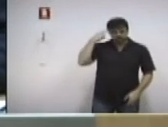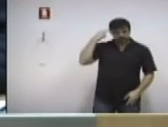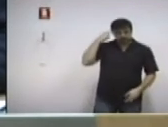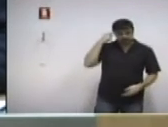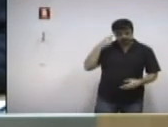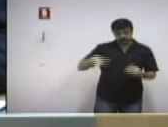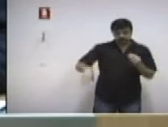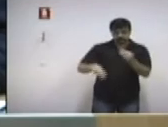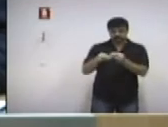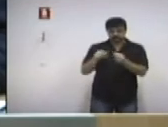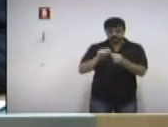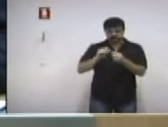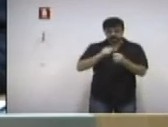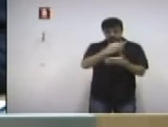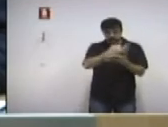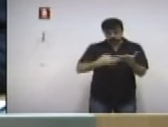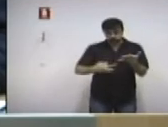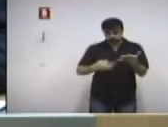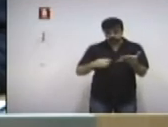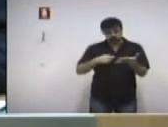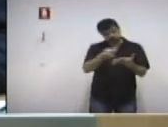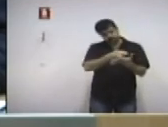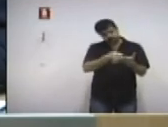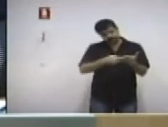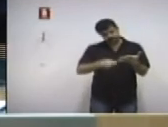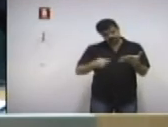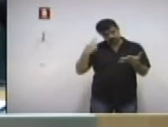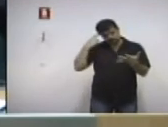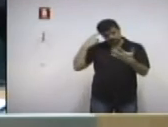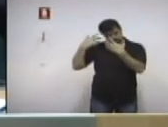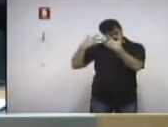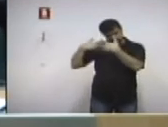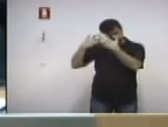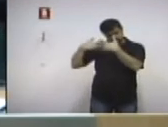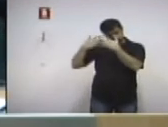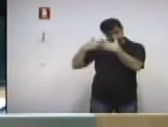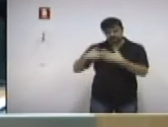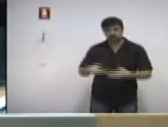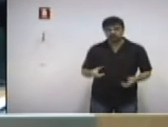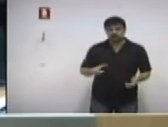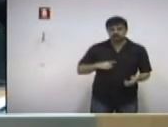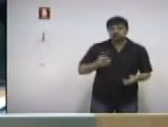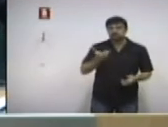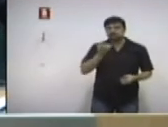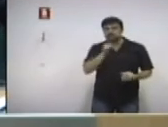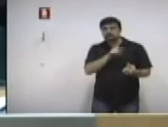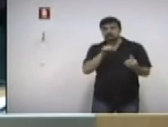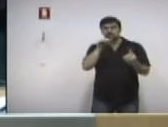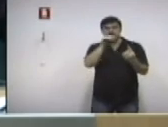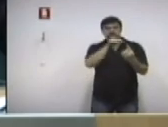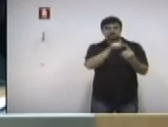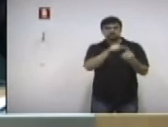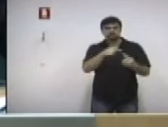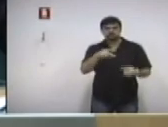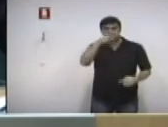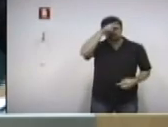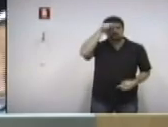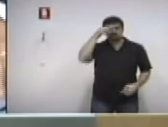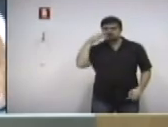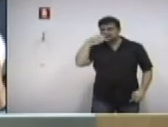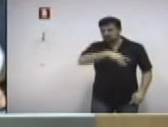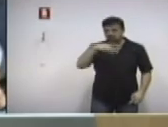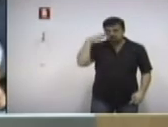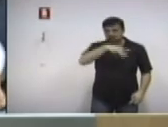em fazer emendas ao orçamento não pensei e em atingir Prefeito